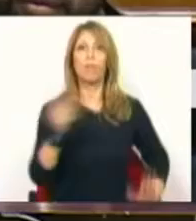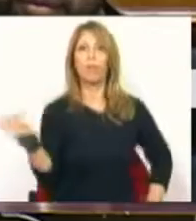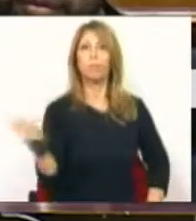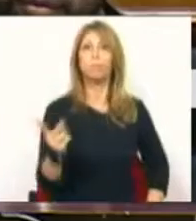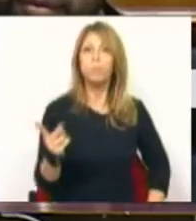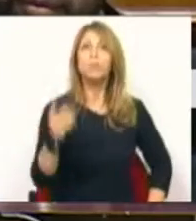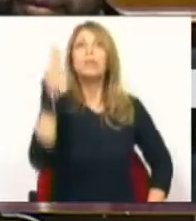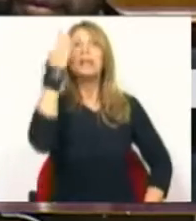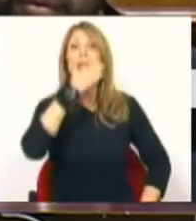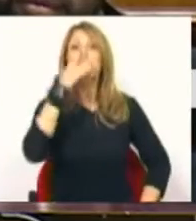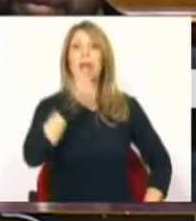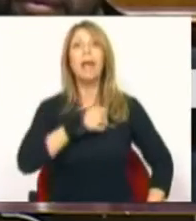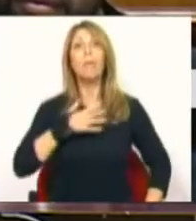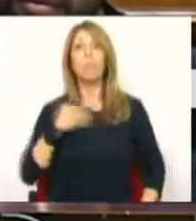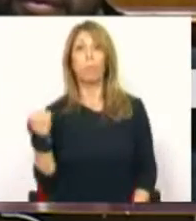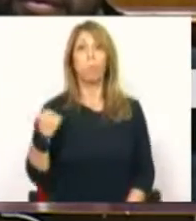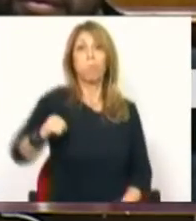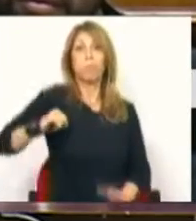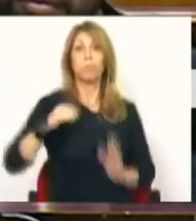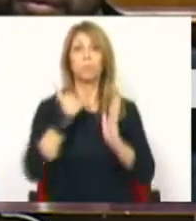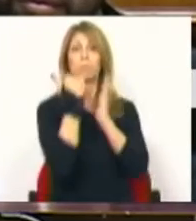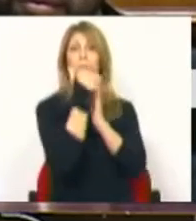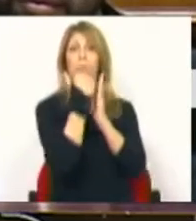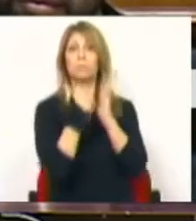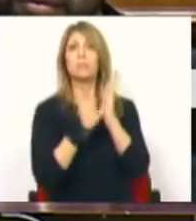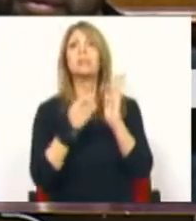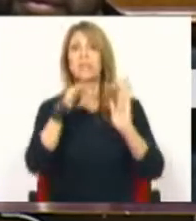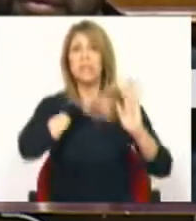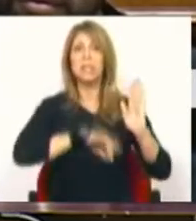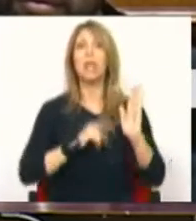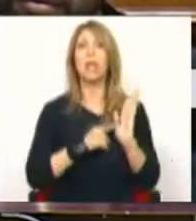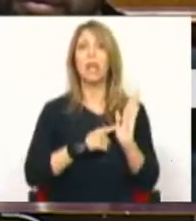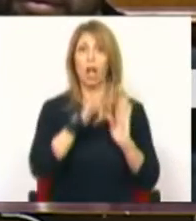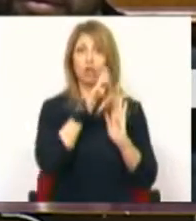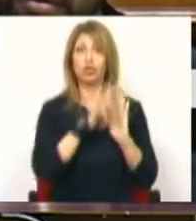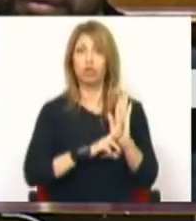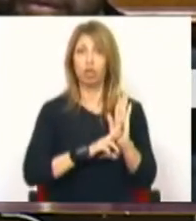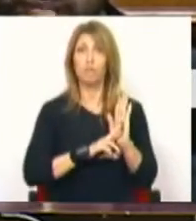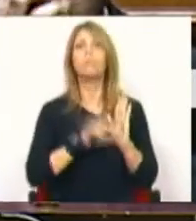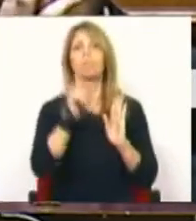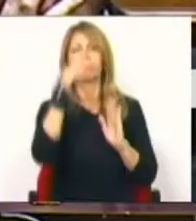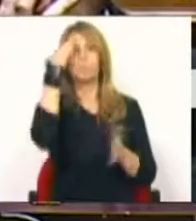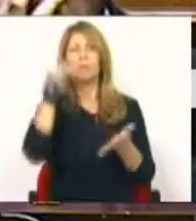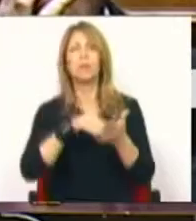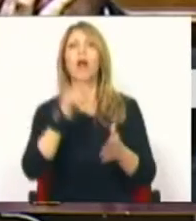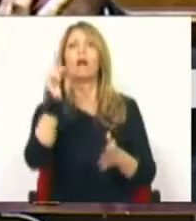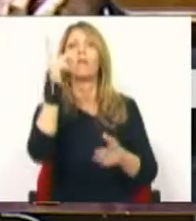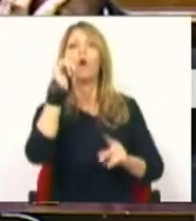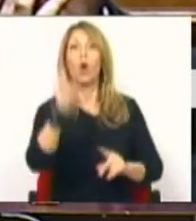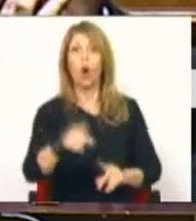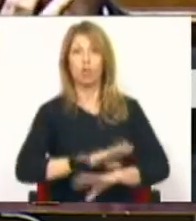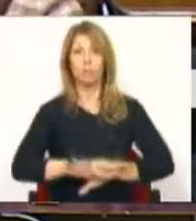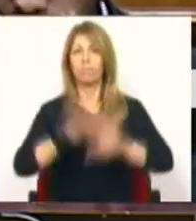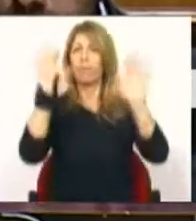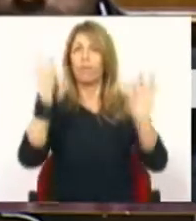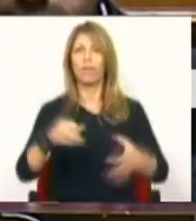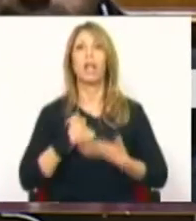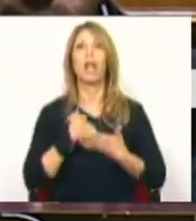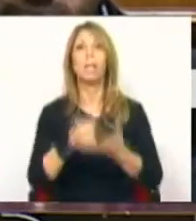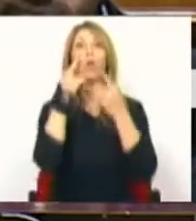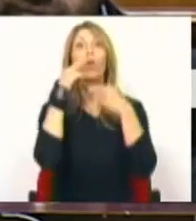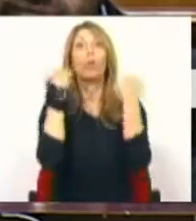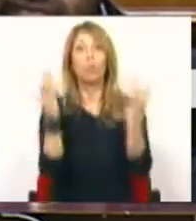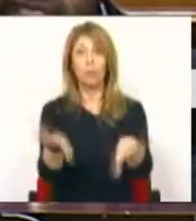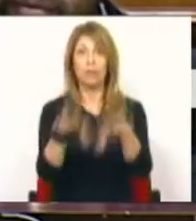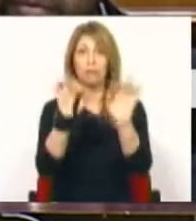respeitarem a flec salarial são duas consequências tentar deixam de poder beneficiar de apoios públicos como hoje